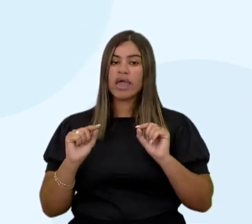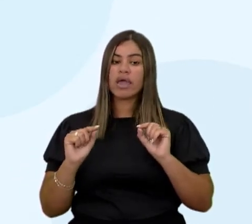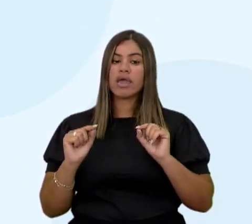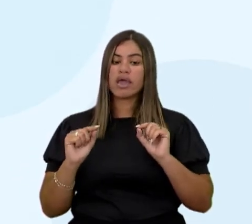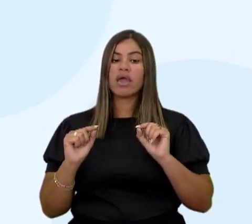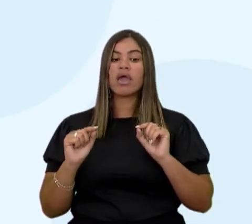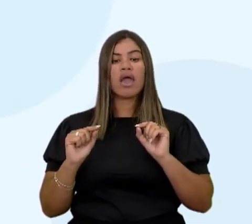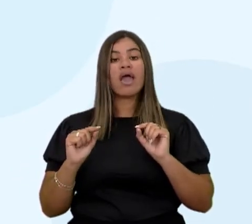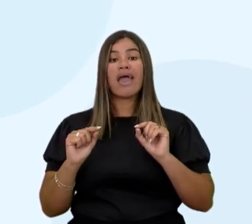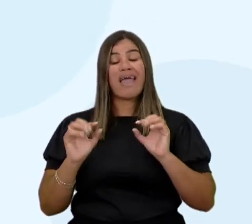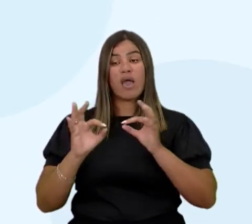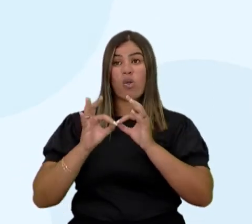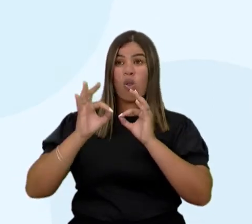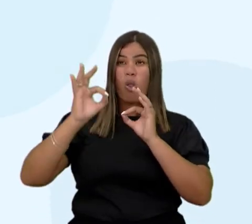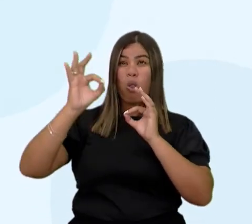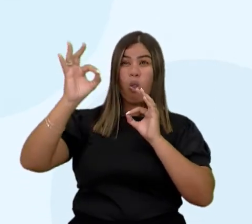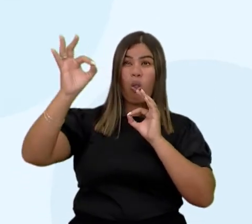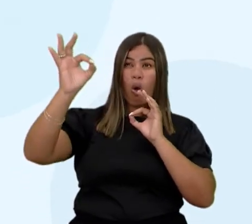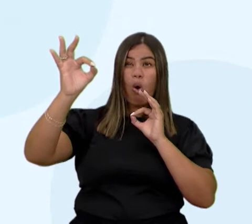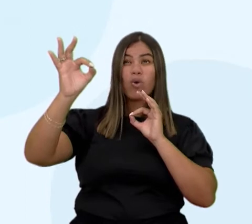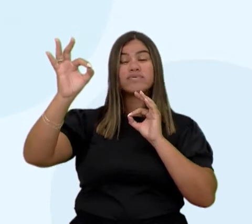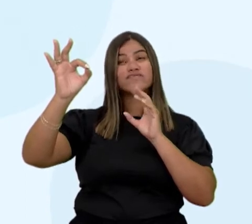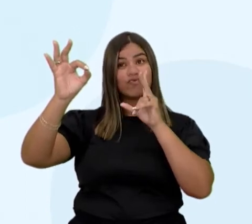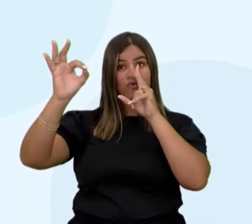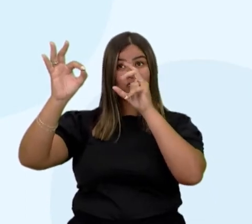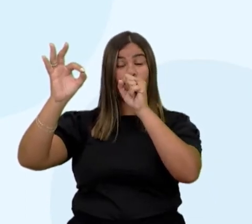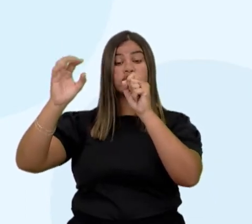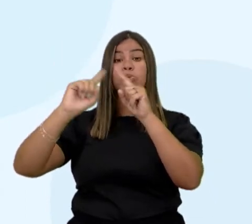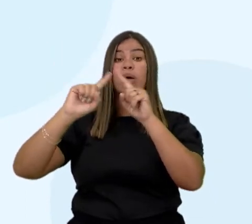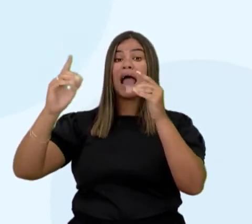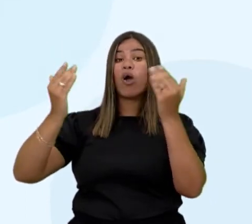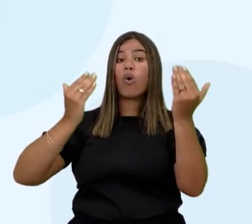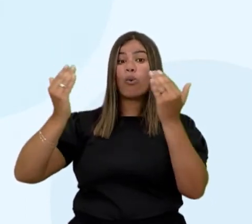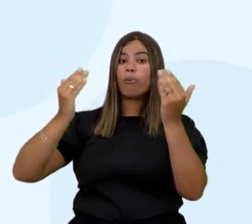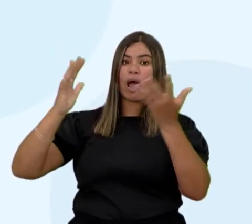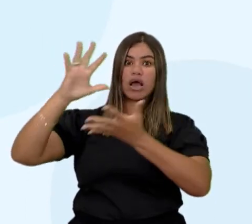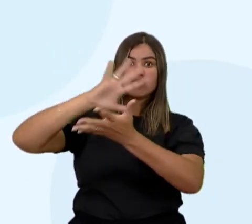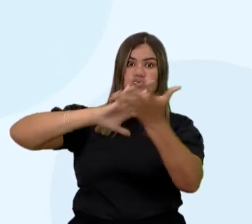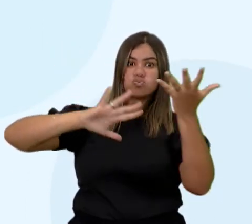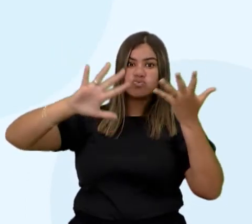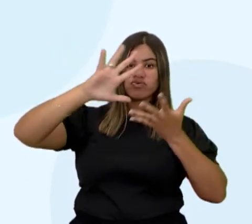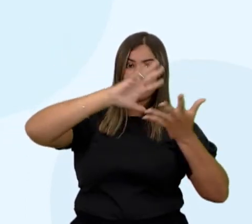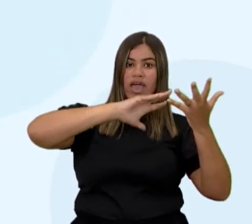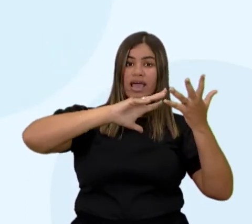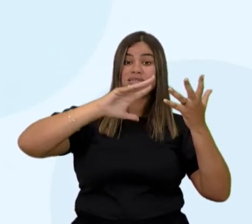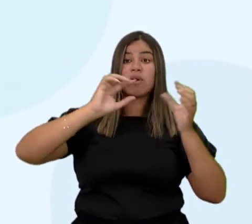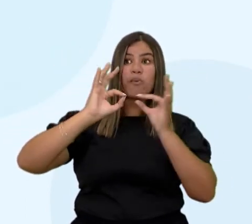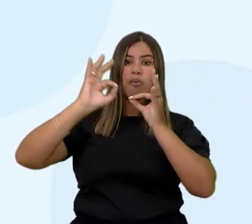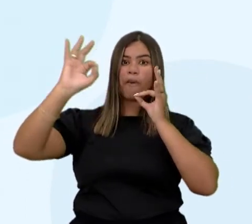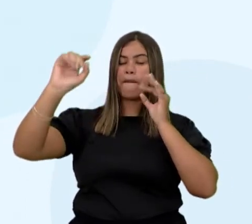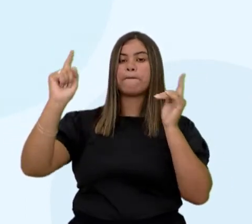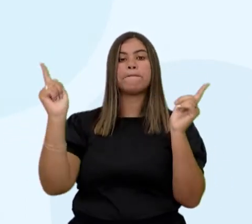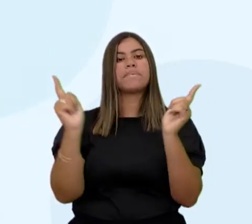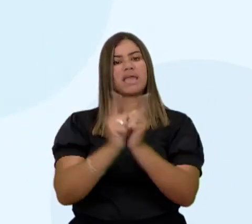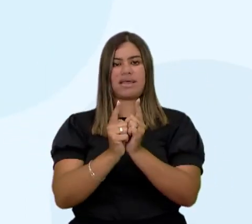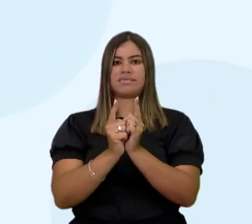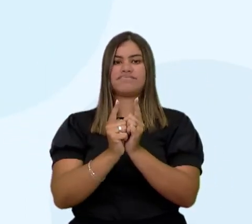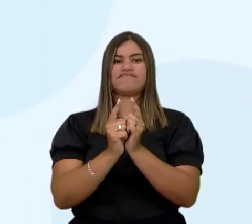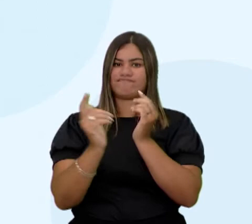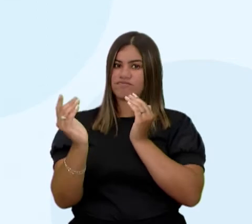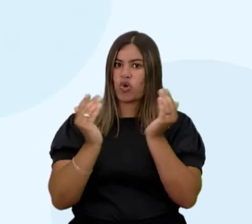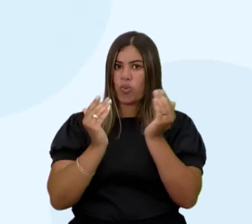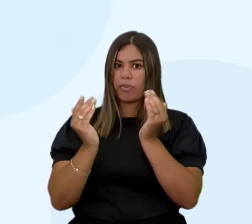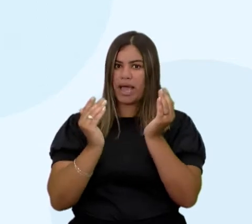relativamente pequena, tá? Em relação ao universo, tá? Isso que a gente tem que entender. Então, apesar da distância ela ser